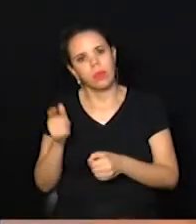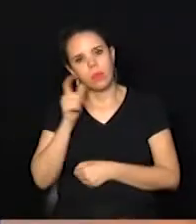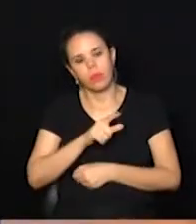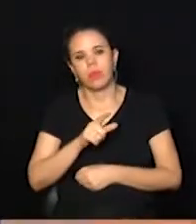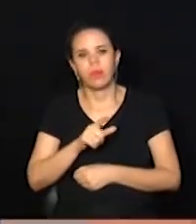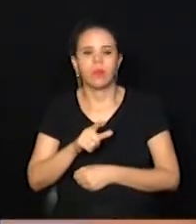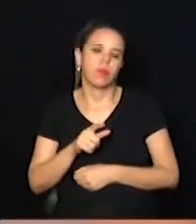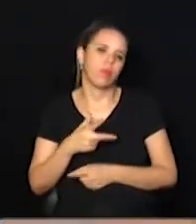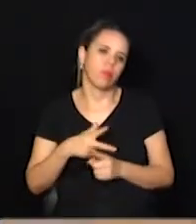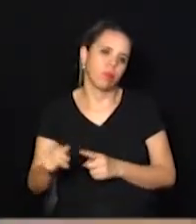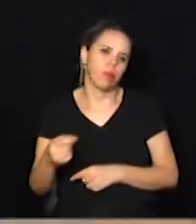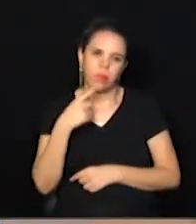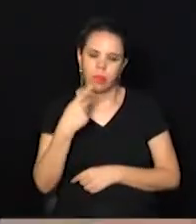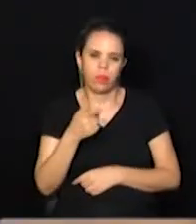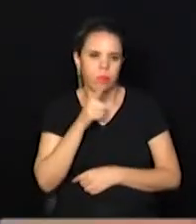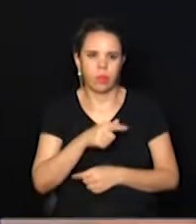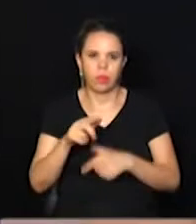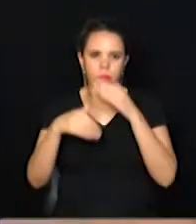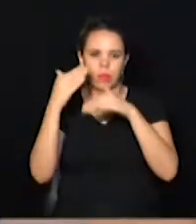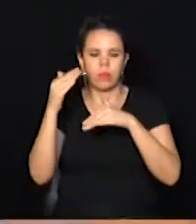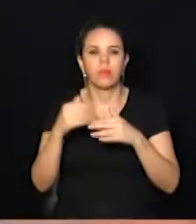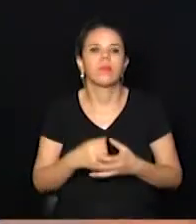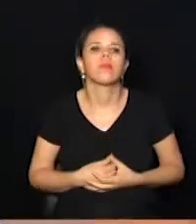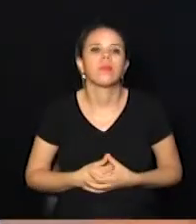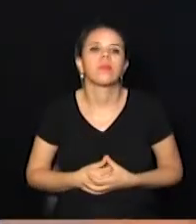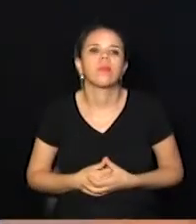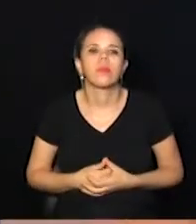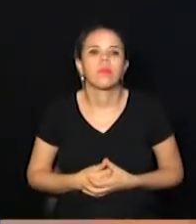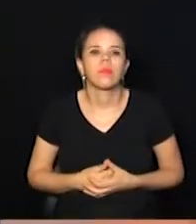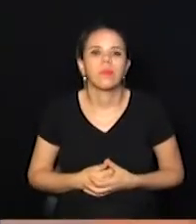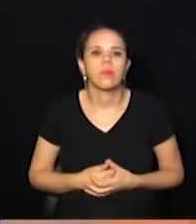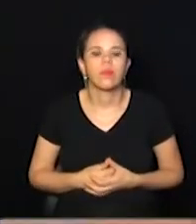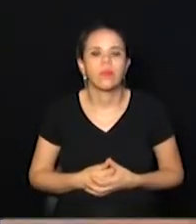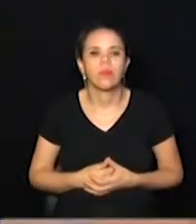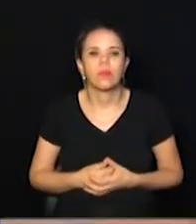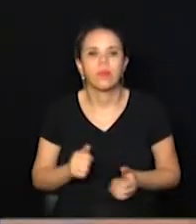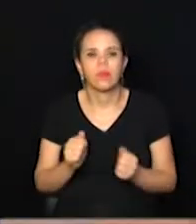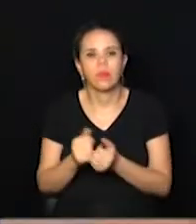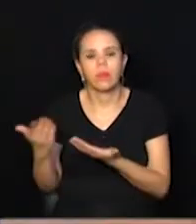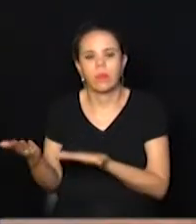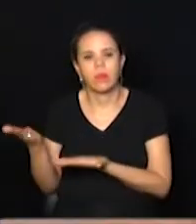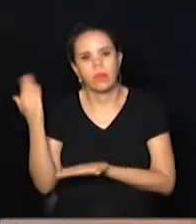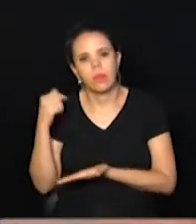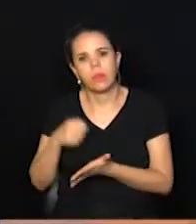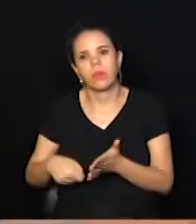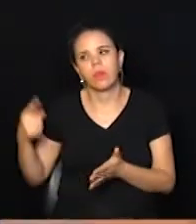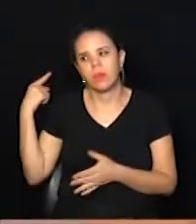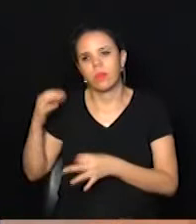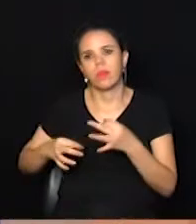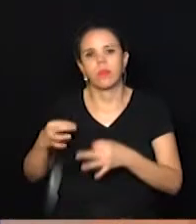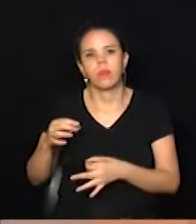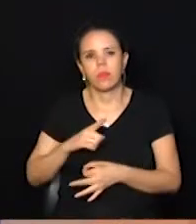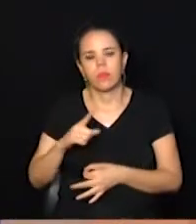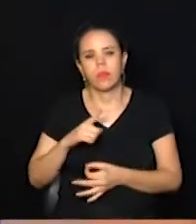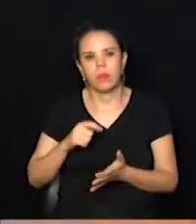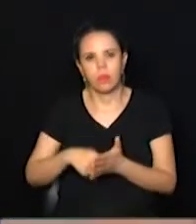arrombar a porta em Campinas, a gente consegue avançar. E o Mariante está aqui do nosso lado aqui, o Mariante sabe como é que foi aquela batalha jurídica, porque tinha uma